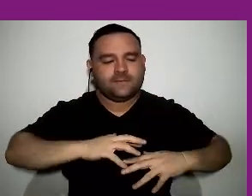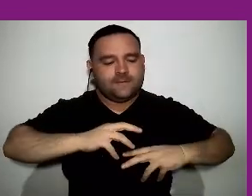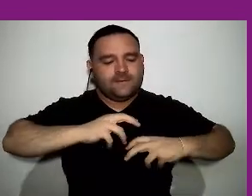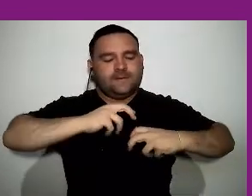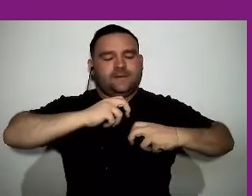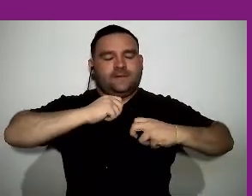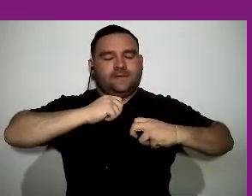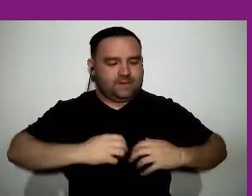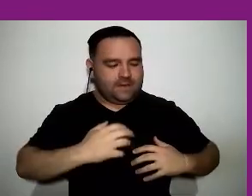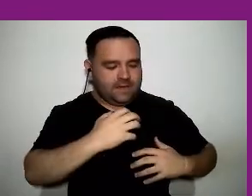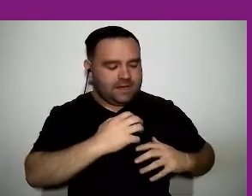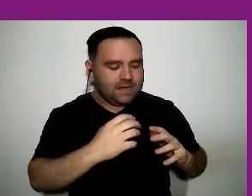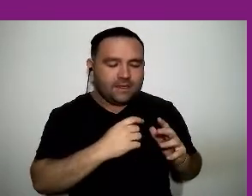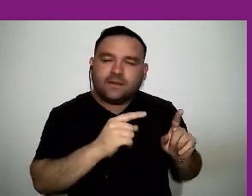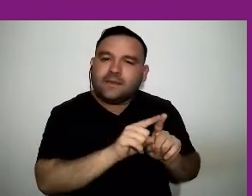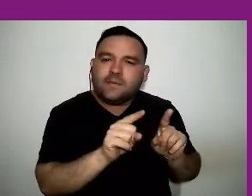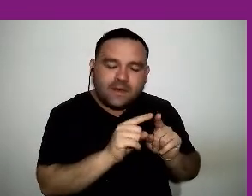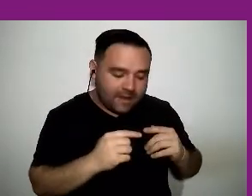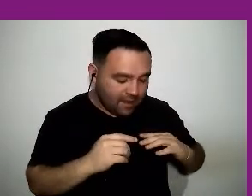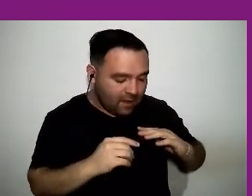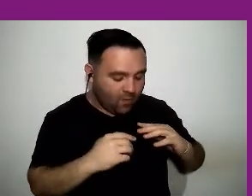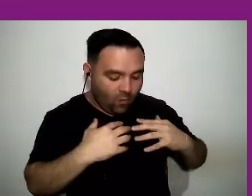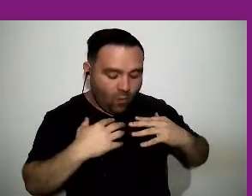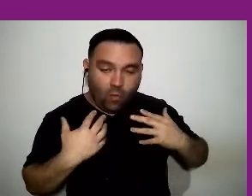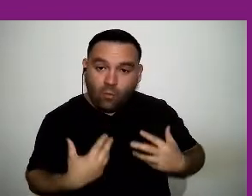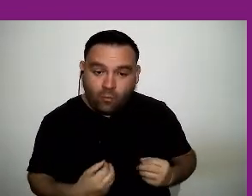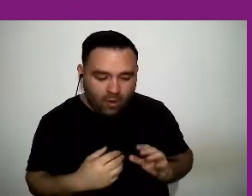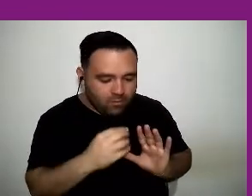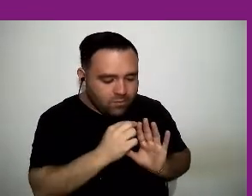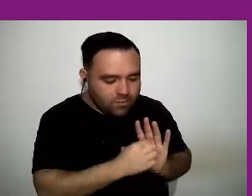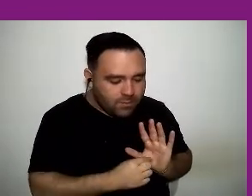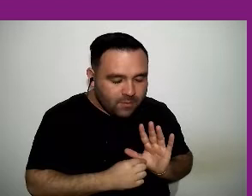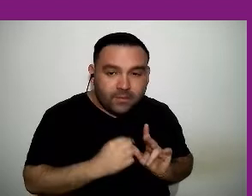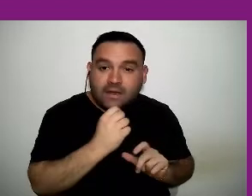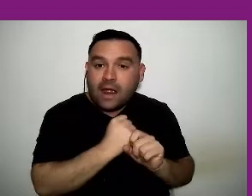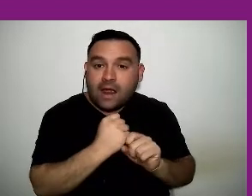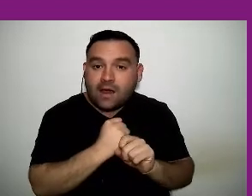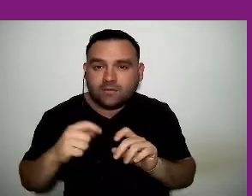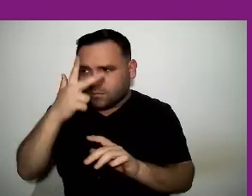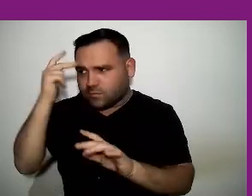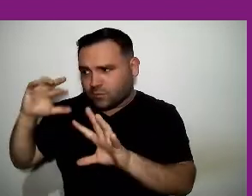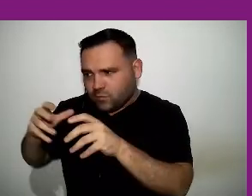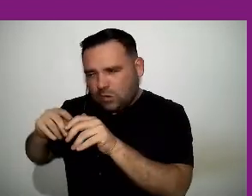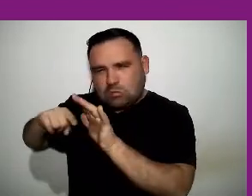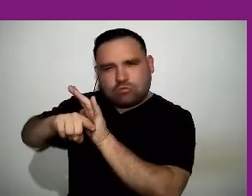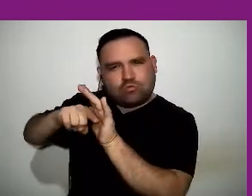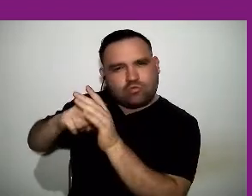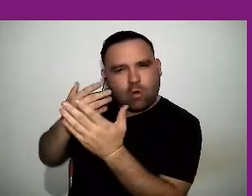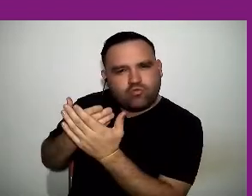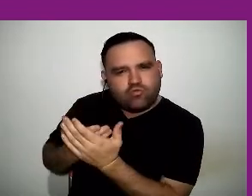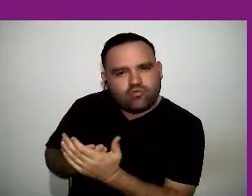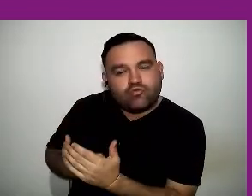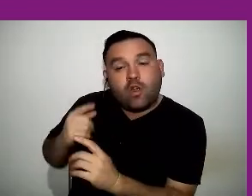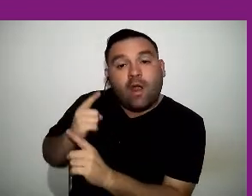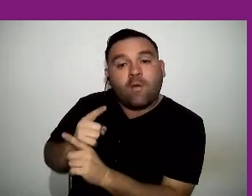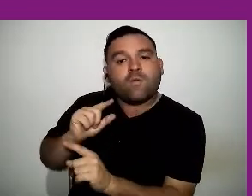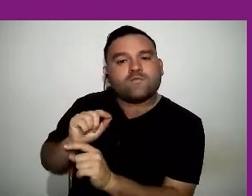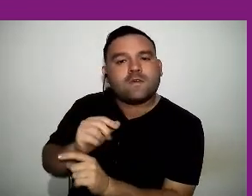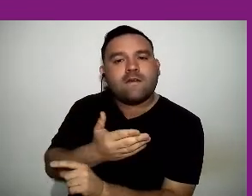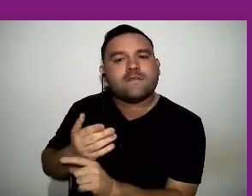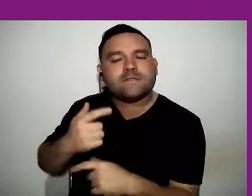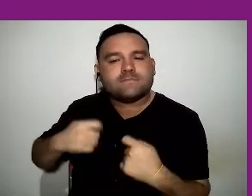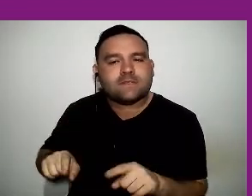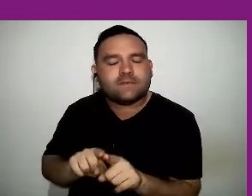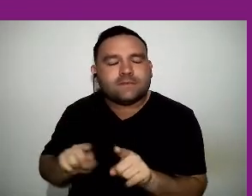complacência pulmonar, e durante todos esses anos, os pesquisadores têm procurado você ter